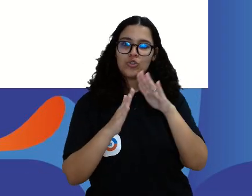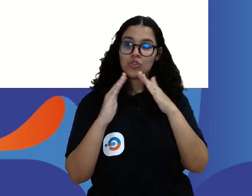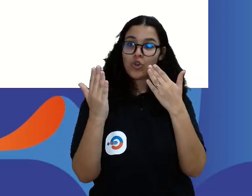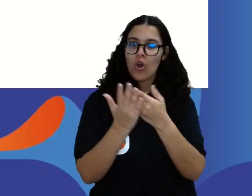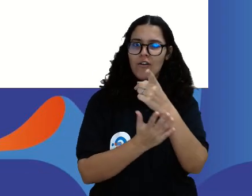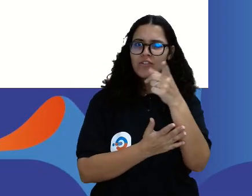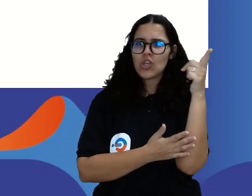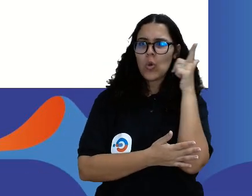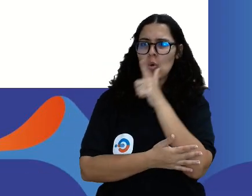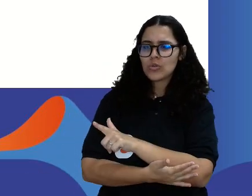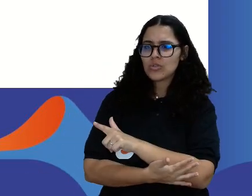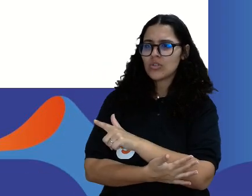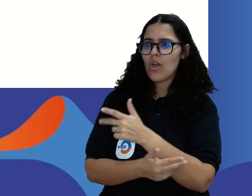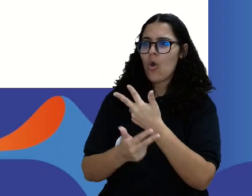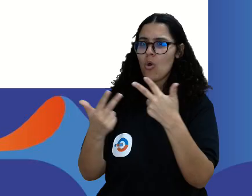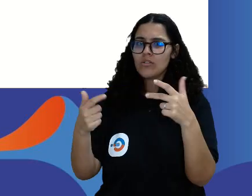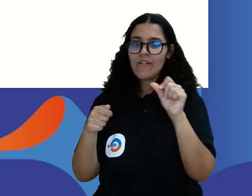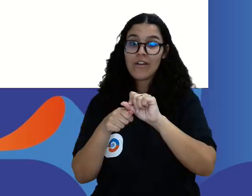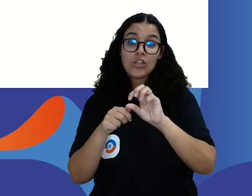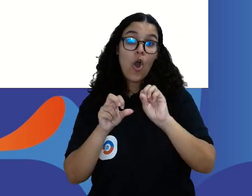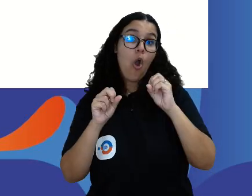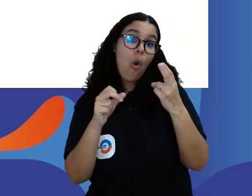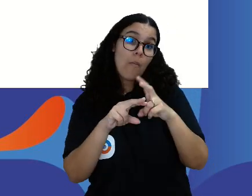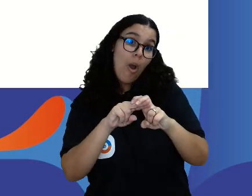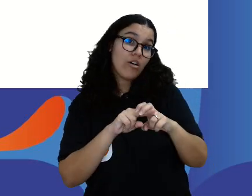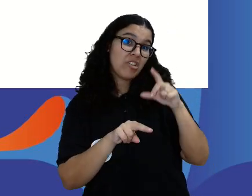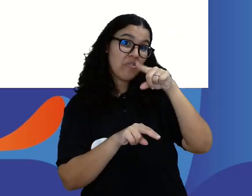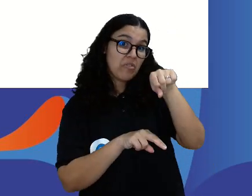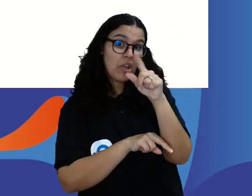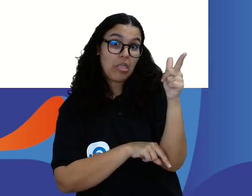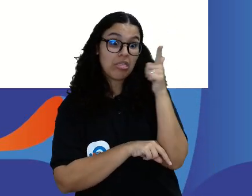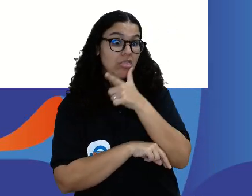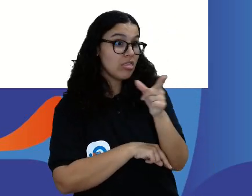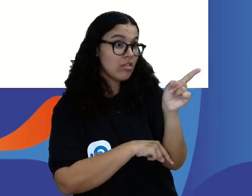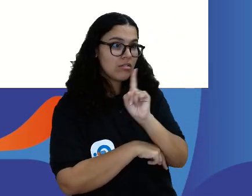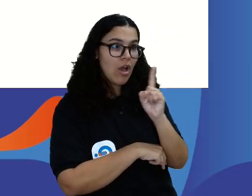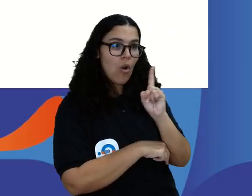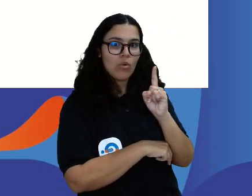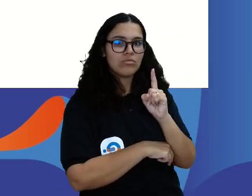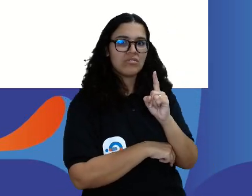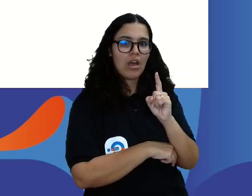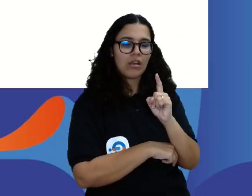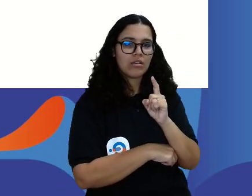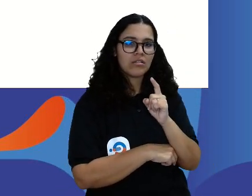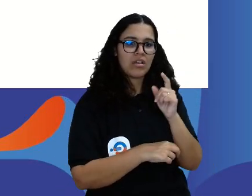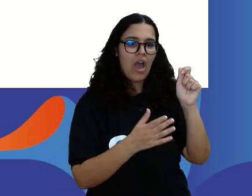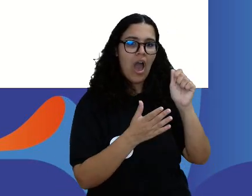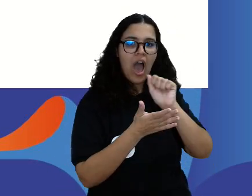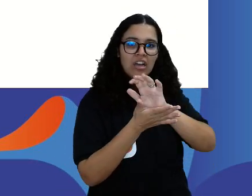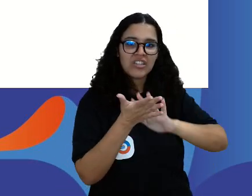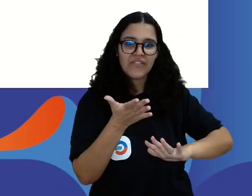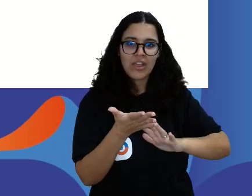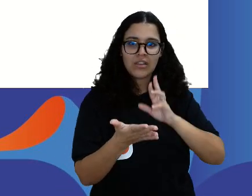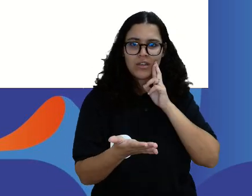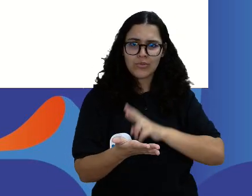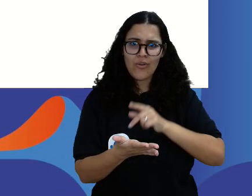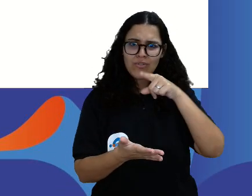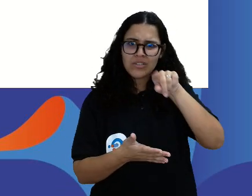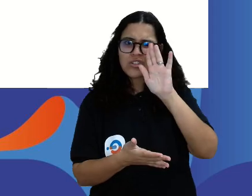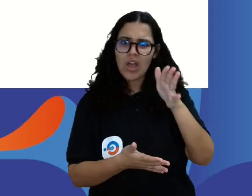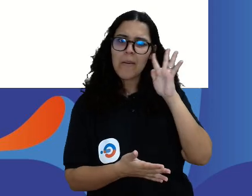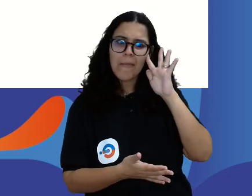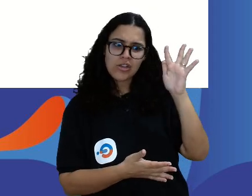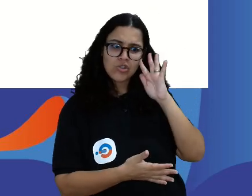ou porque você não realizou uma tarefa, o professor ou a professora, ele resolvesse lhe dar umas